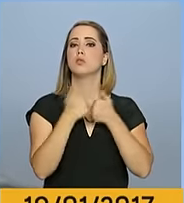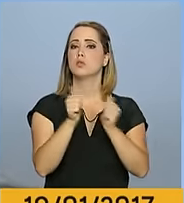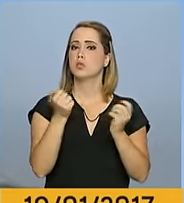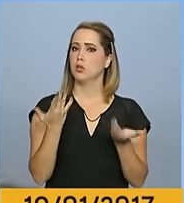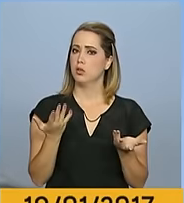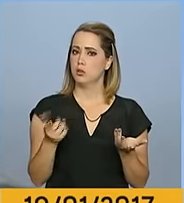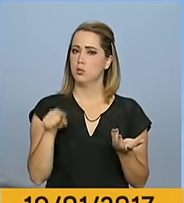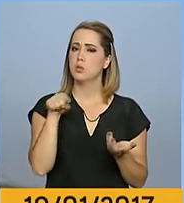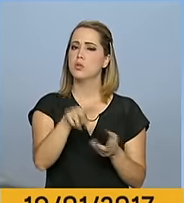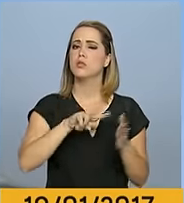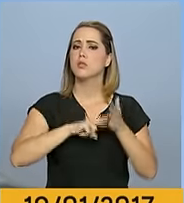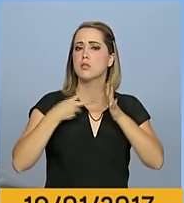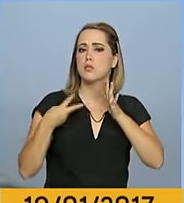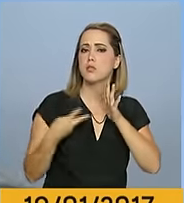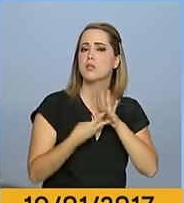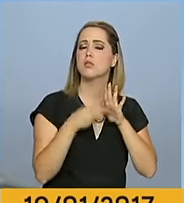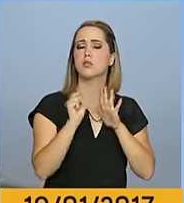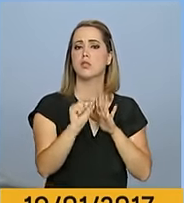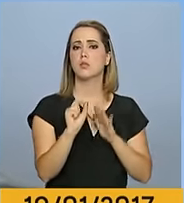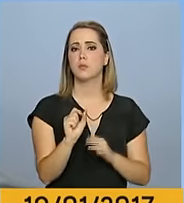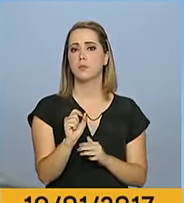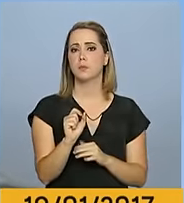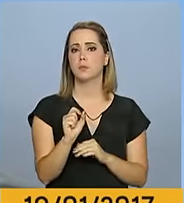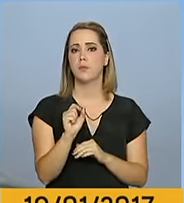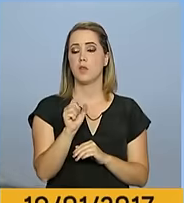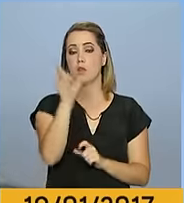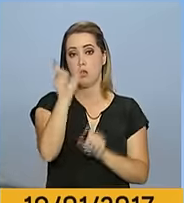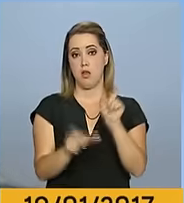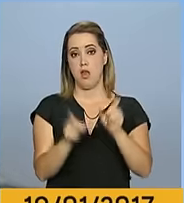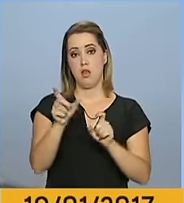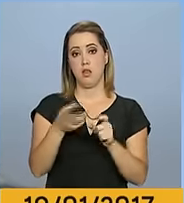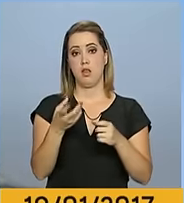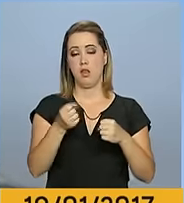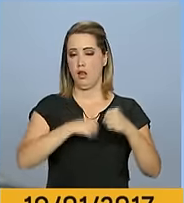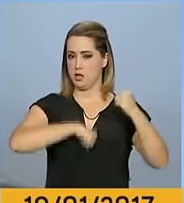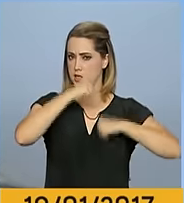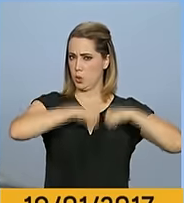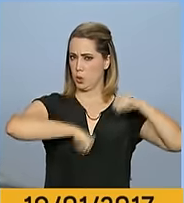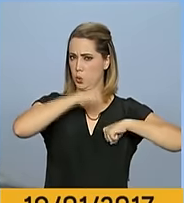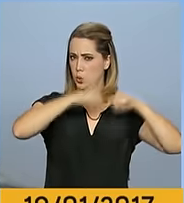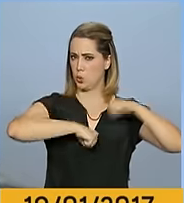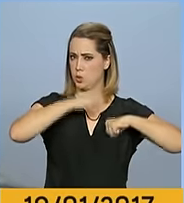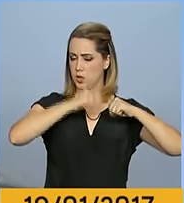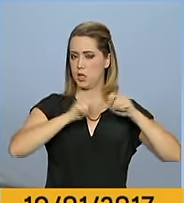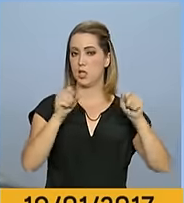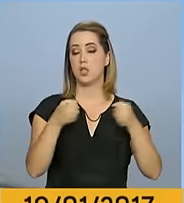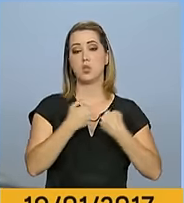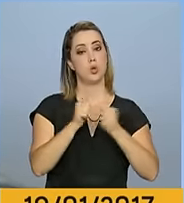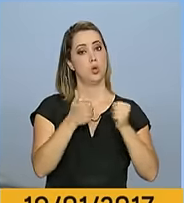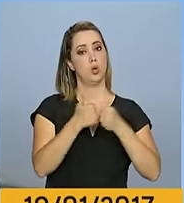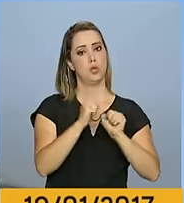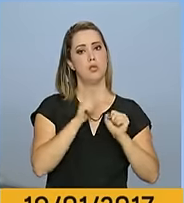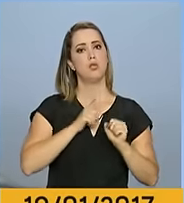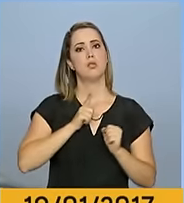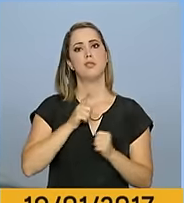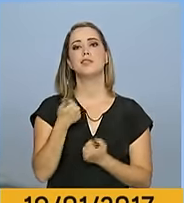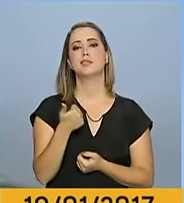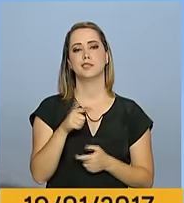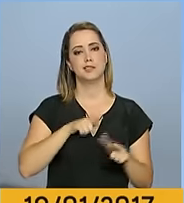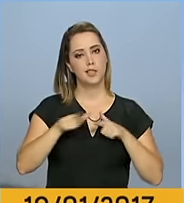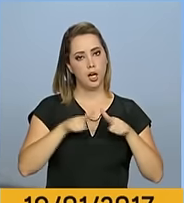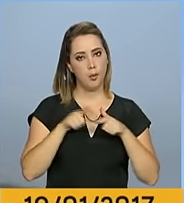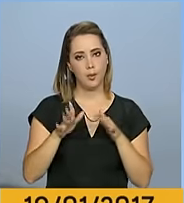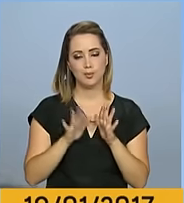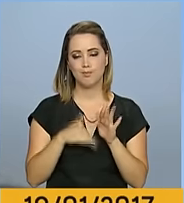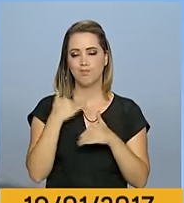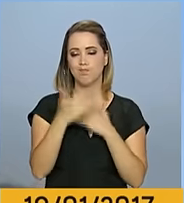país. Isto vai significar o quê? Que os fabricantes de ônibus, carrocerias, etc., vão ter muito trabalho pela